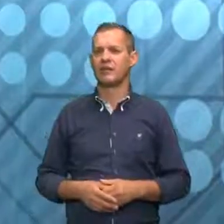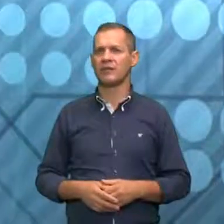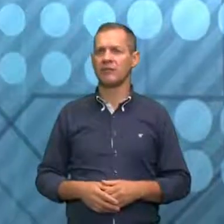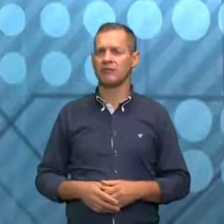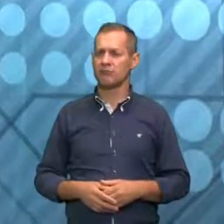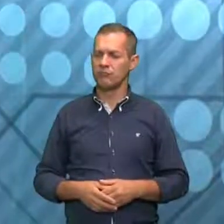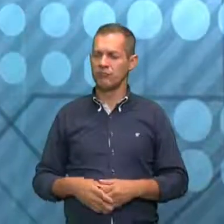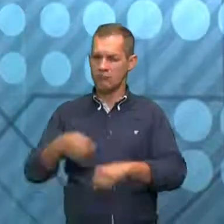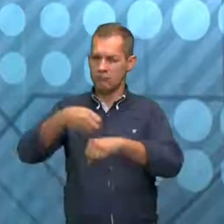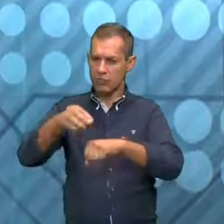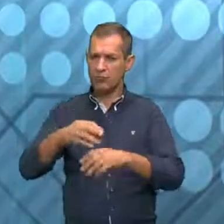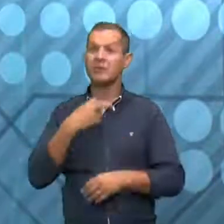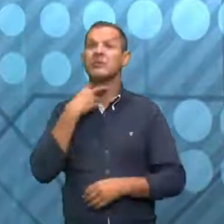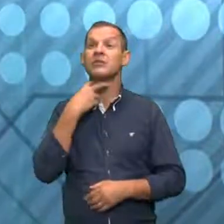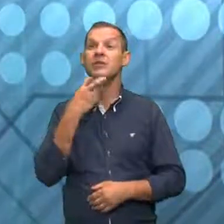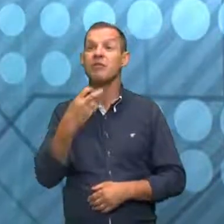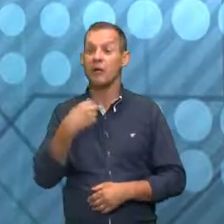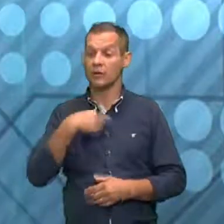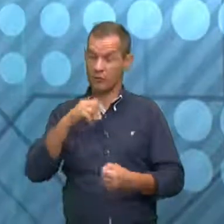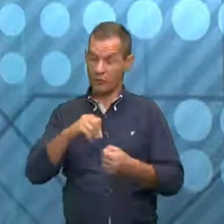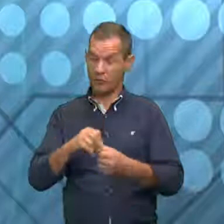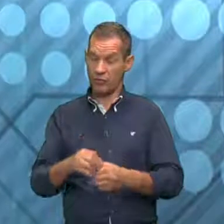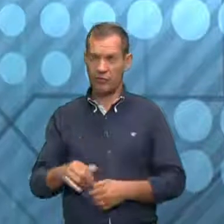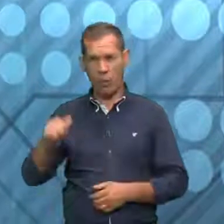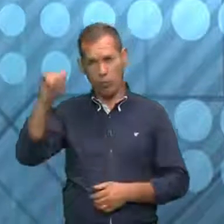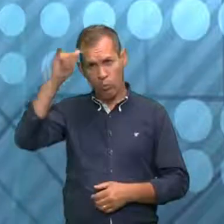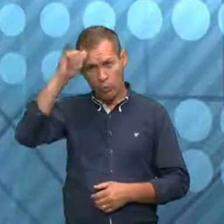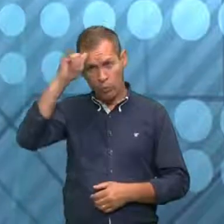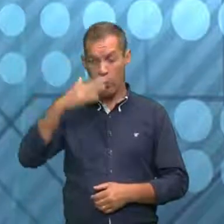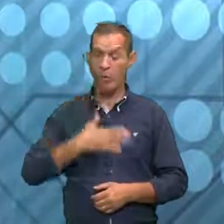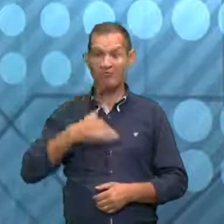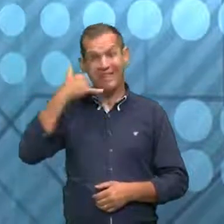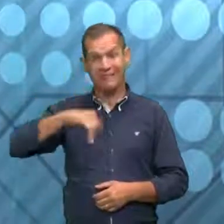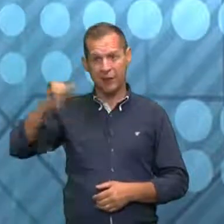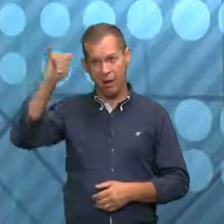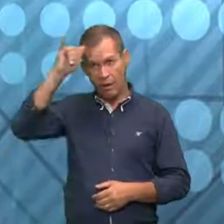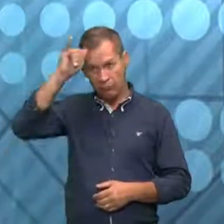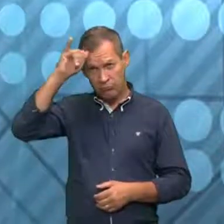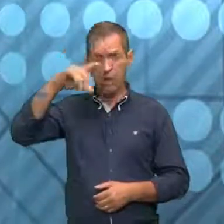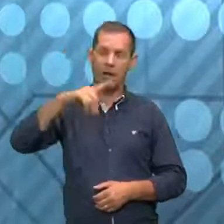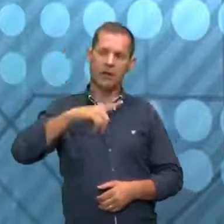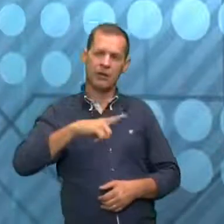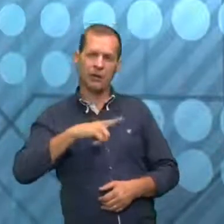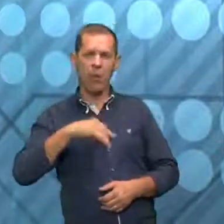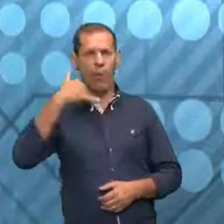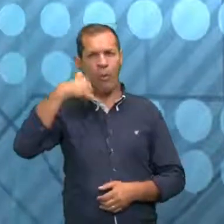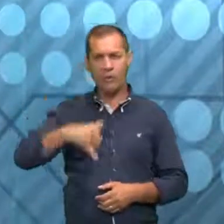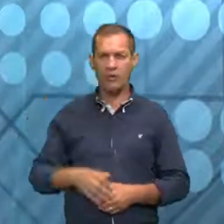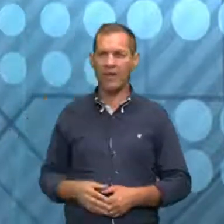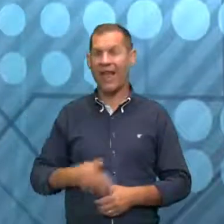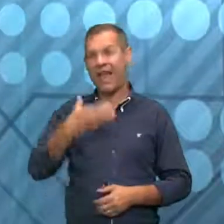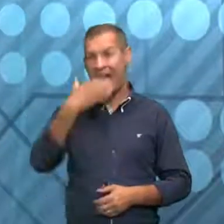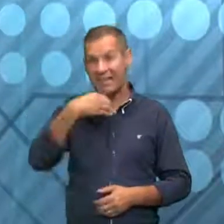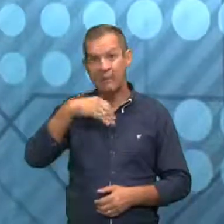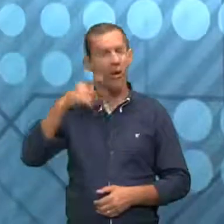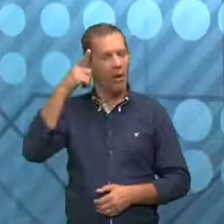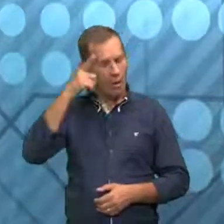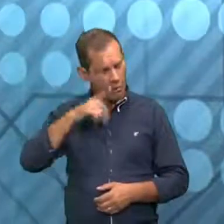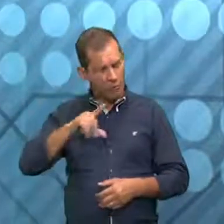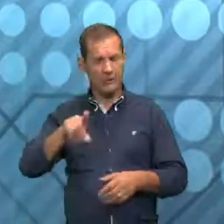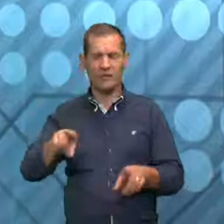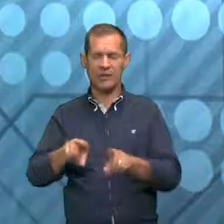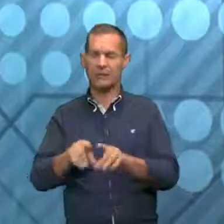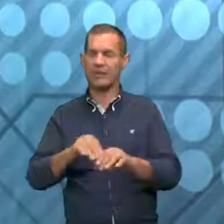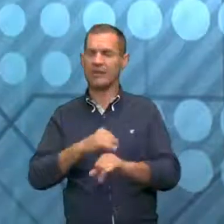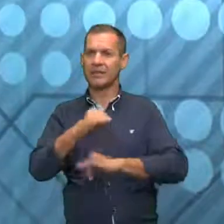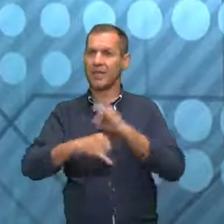superior de transmissão de voz. Então eu vou fazer no Android, porque o meu celular é Android, mas se você tiver um celular da Apple, você vai conseguir achar